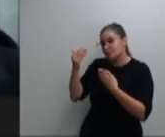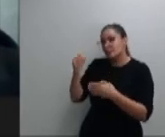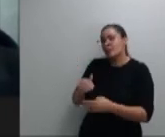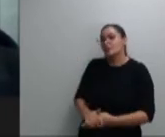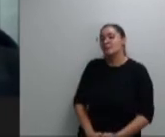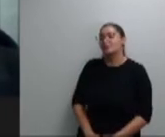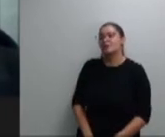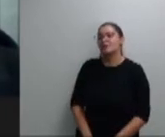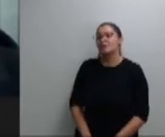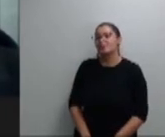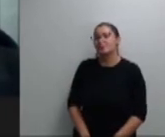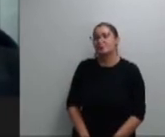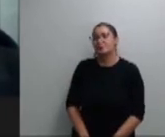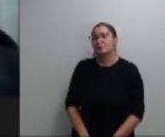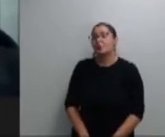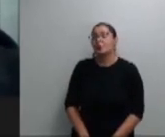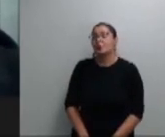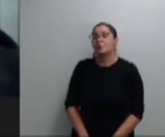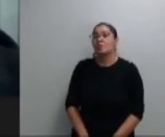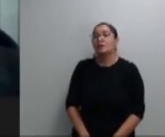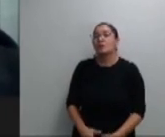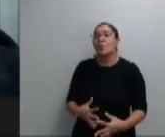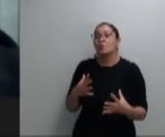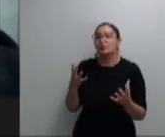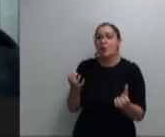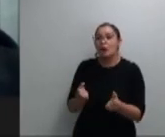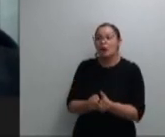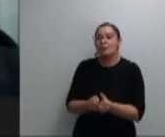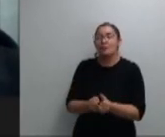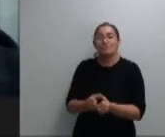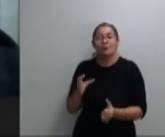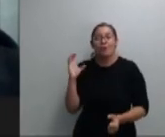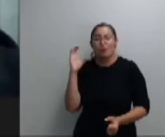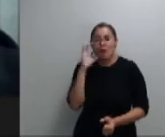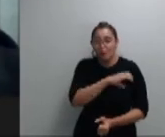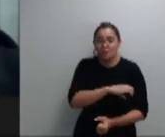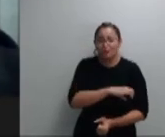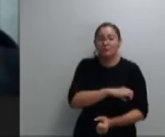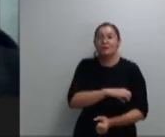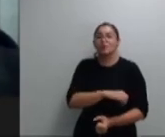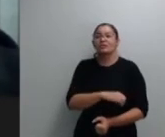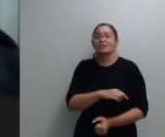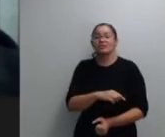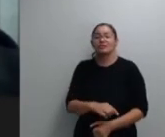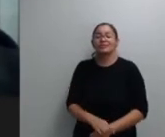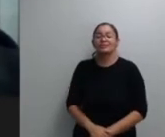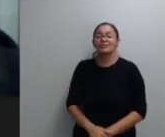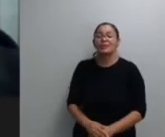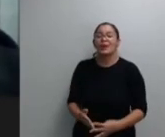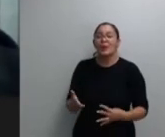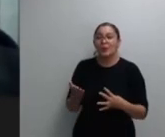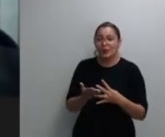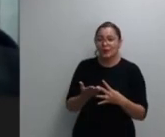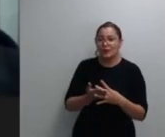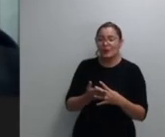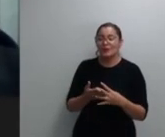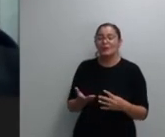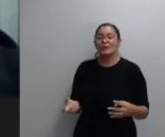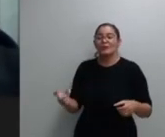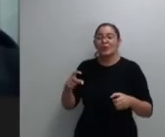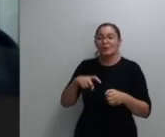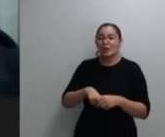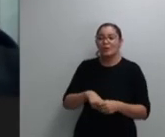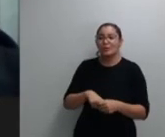oportunidade e com isso eu vou fazer um rápido intervalo voltaremos em seguida com o bloco de